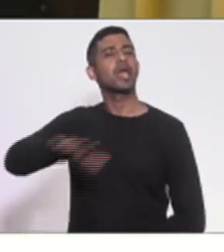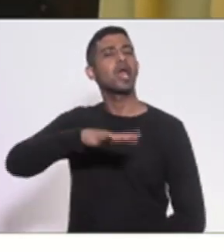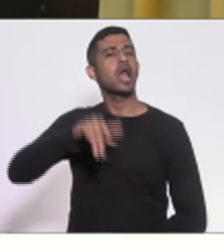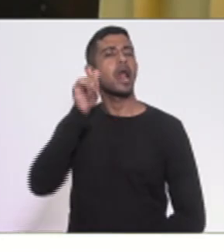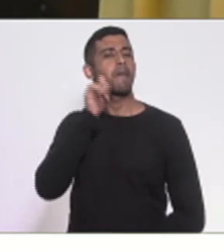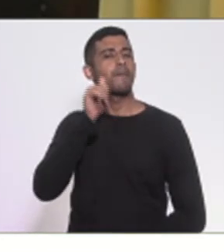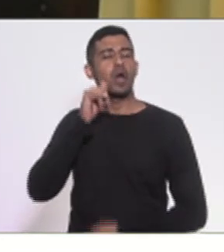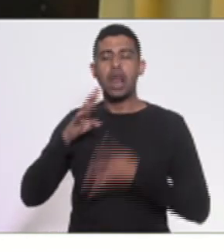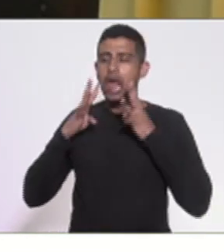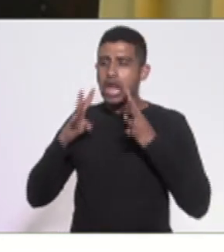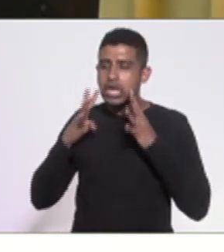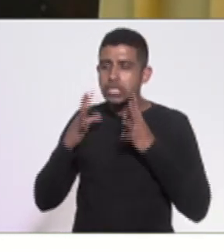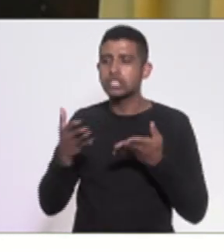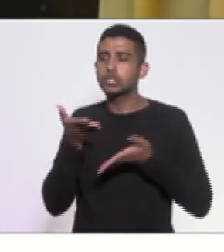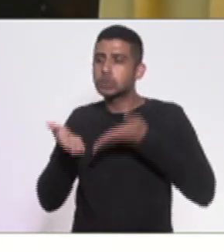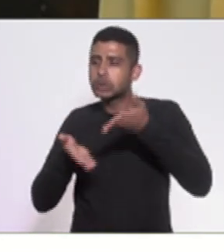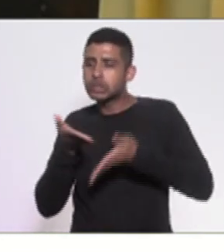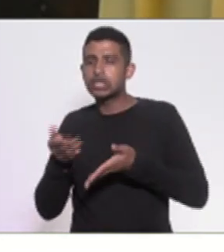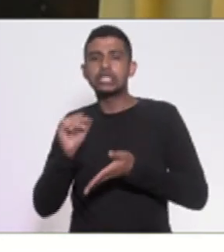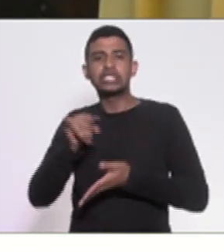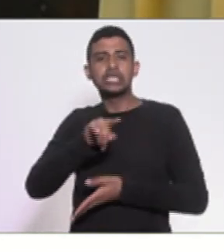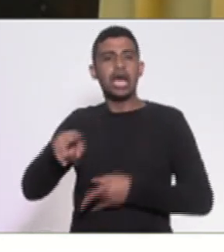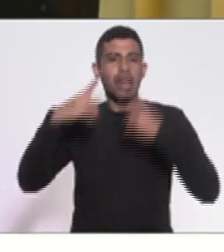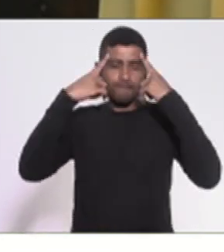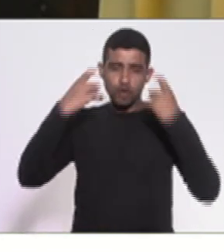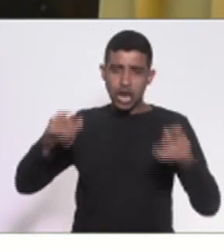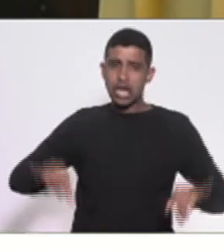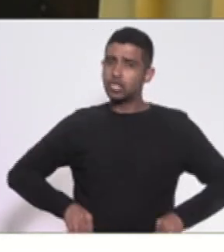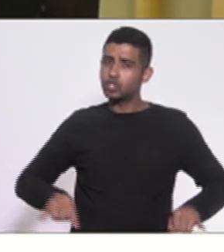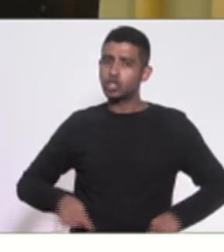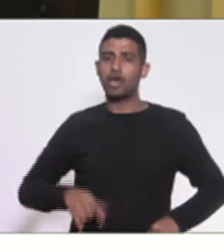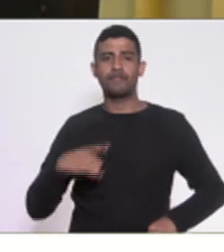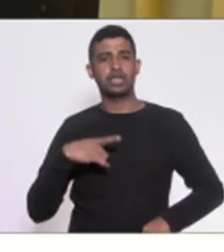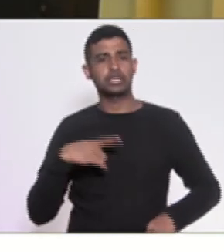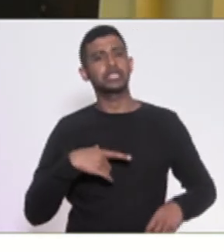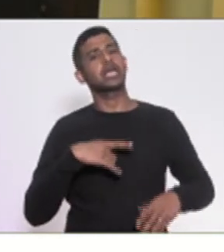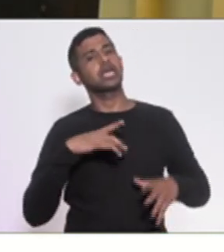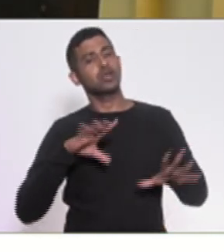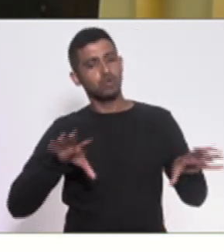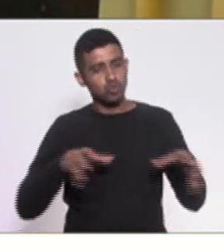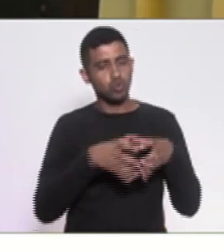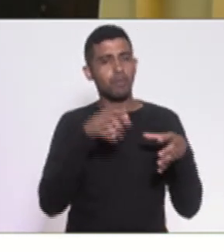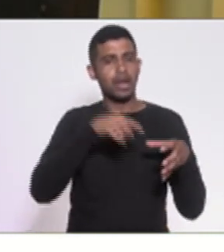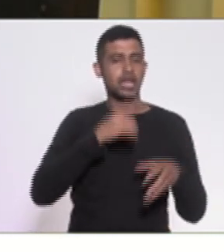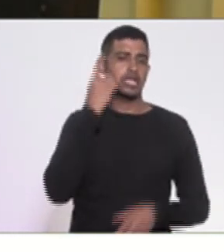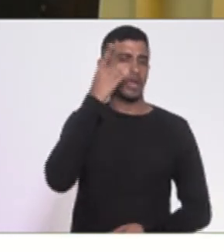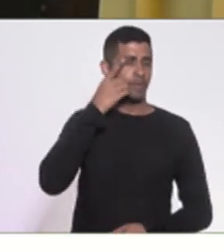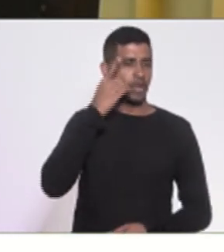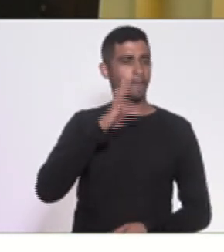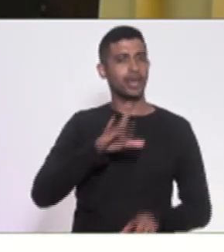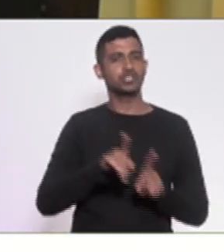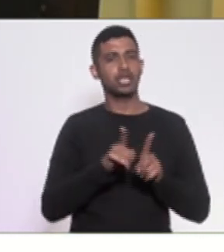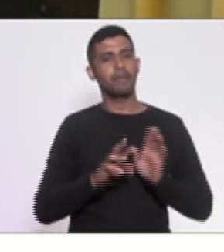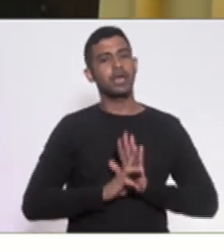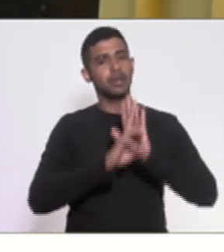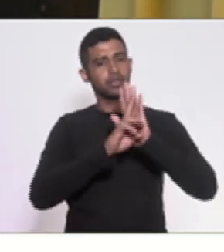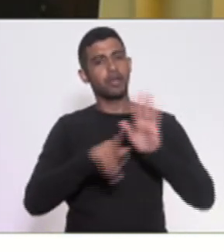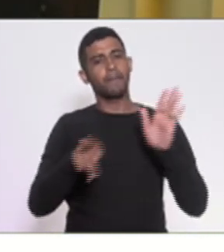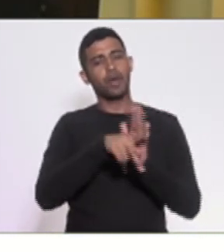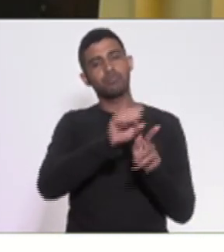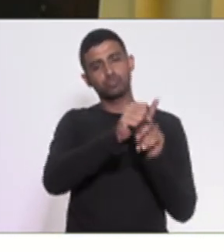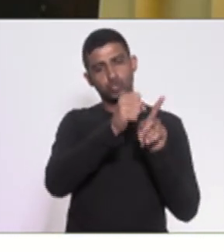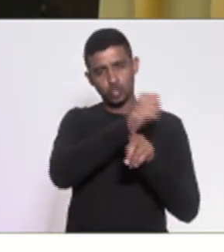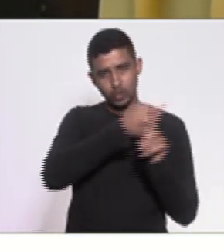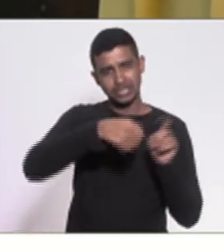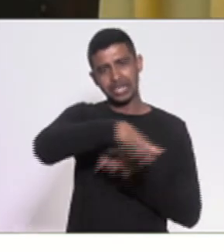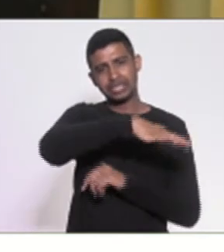de atendimento a mulheres em situação de violência, que seja composta por parlamentares, mas também por representantes da sociedade civil,